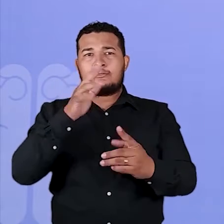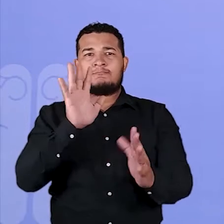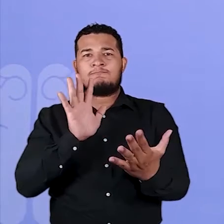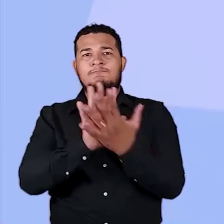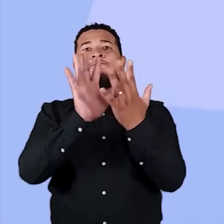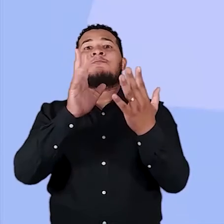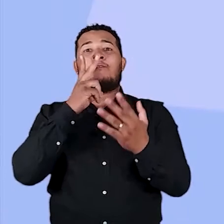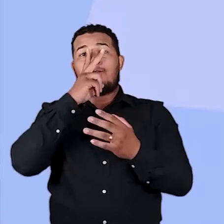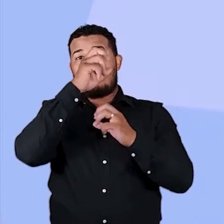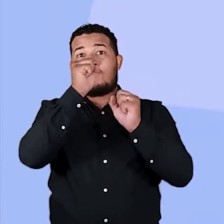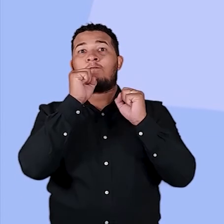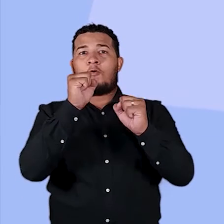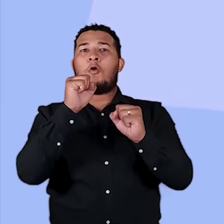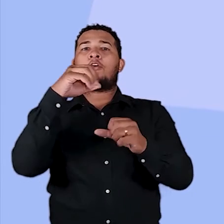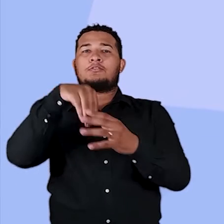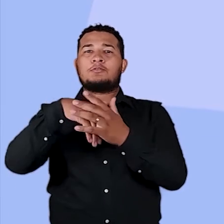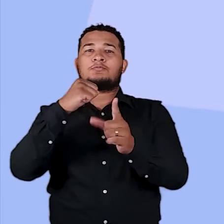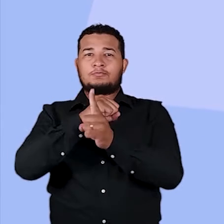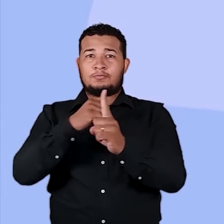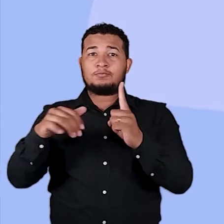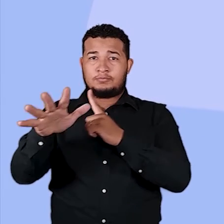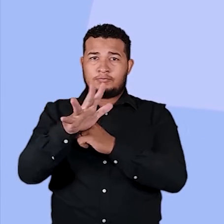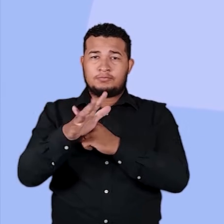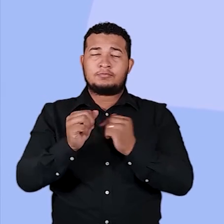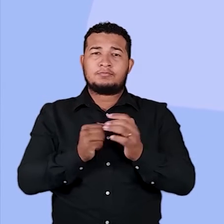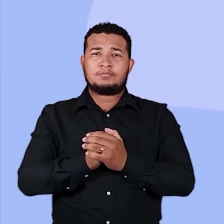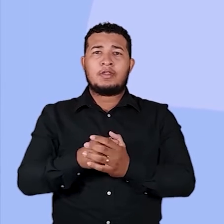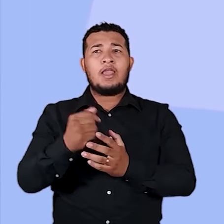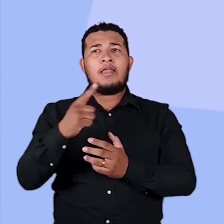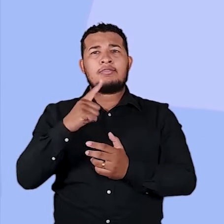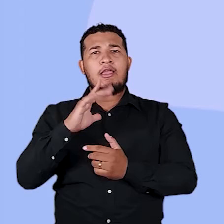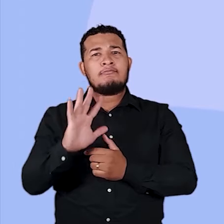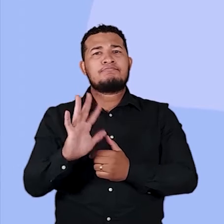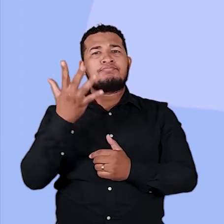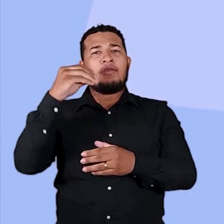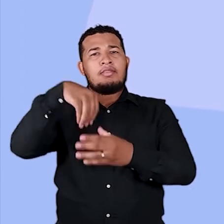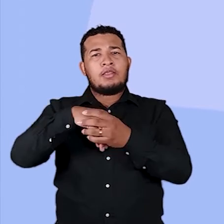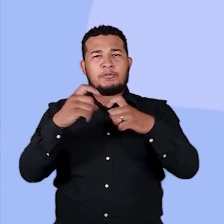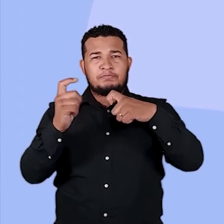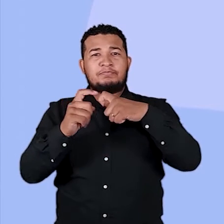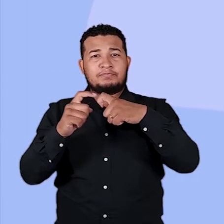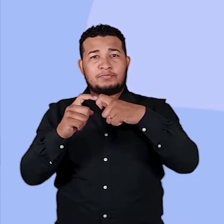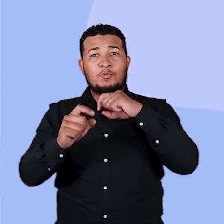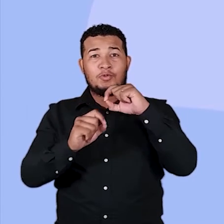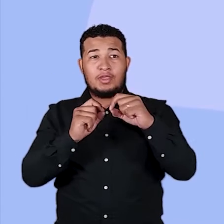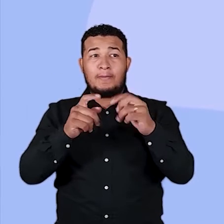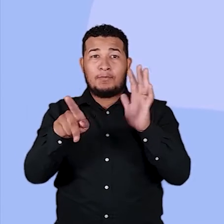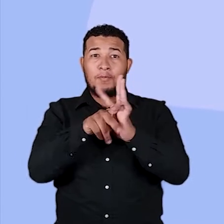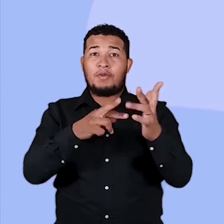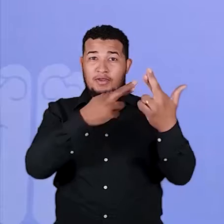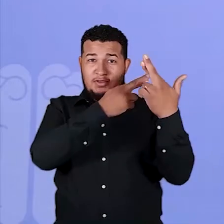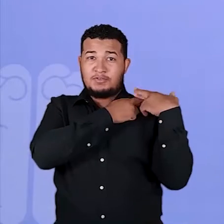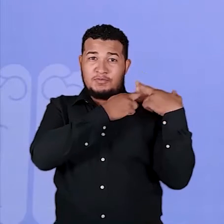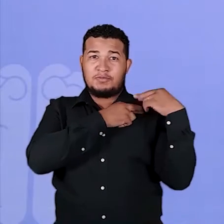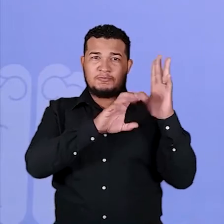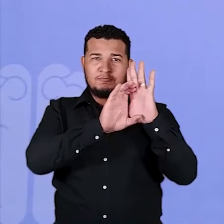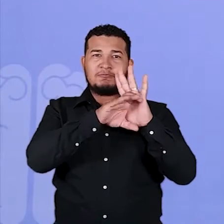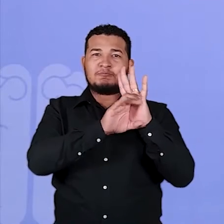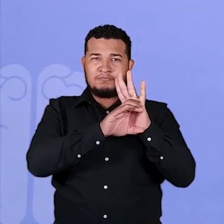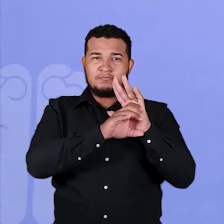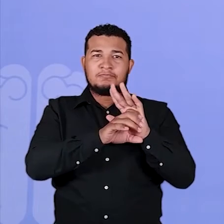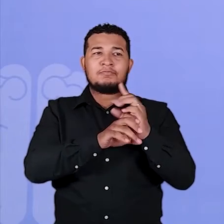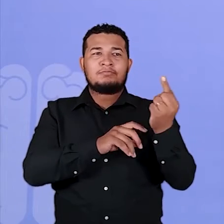na sociedade. Existem casos, por exemplo, na medicina, onde esse princípio de